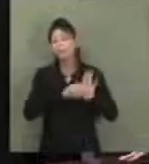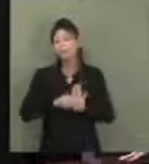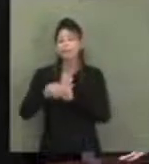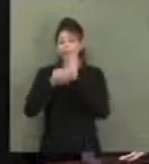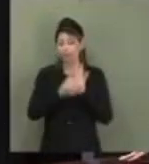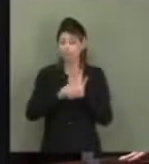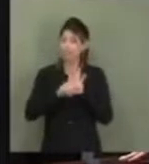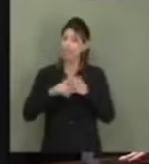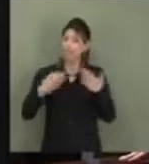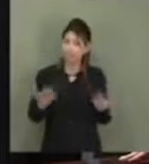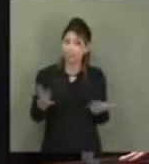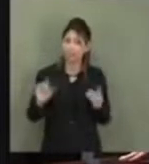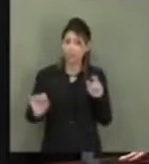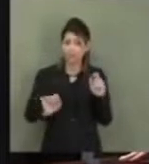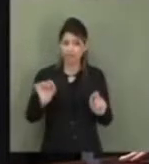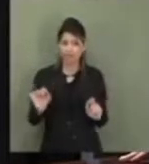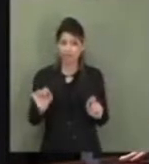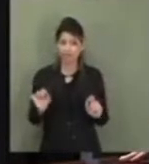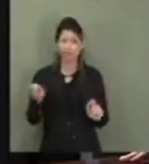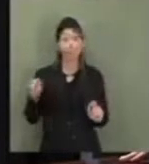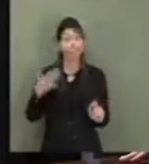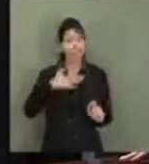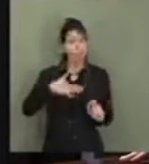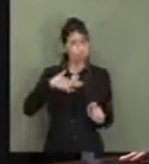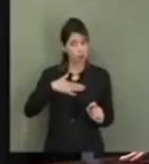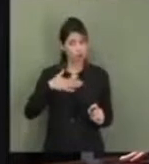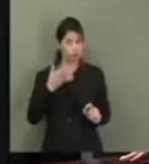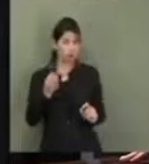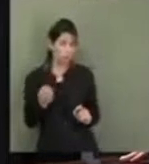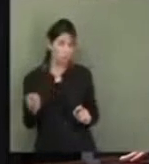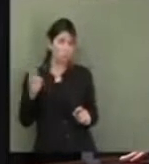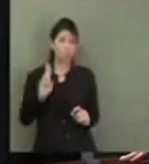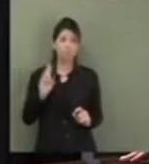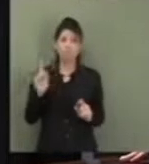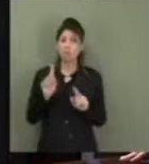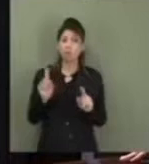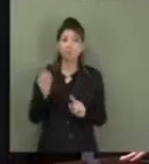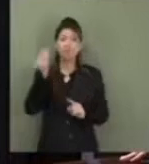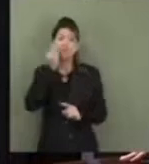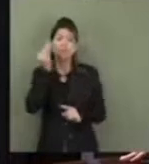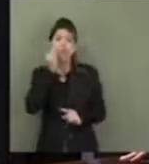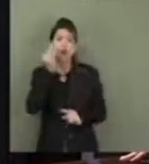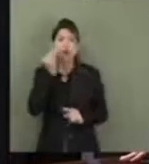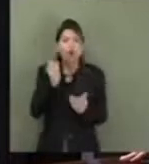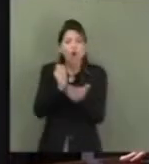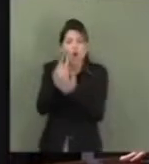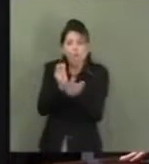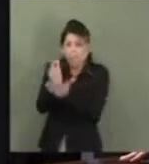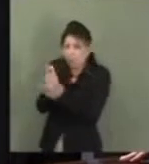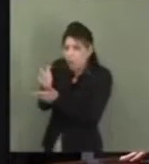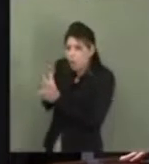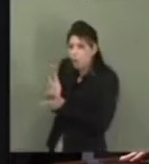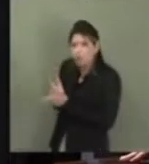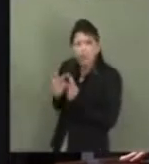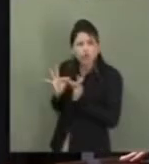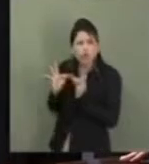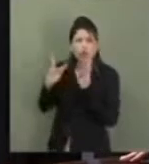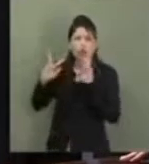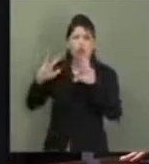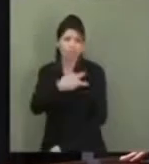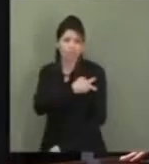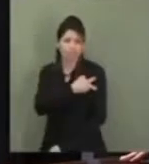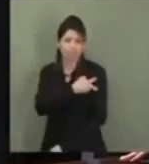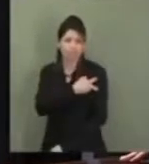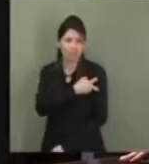um fato, presidente, gosta ou não gosta, que foi o presidente Bolsonaro que comprou todas as vacinas aplicadas nesse país, sem exceção,